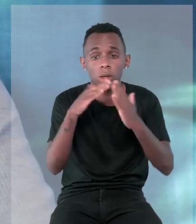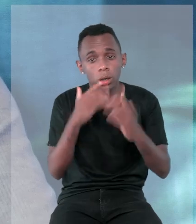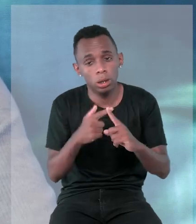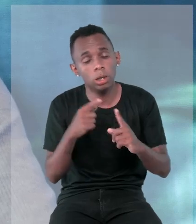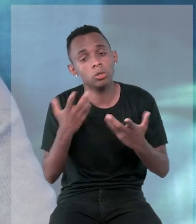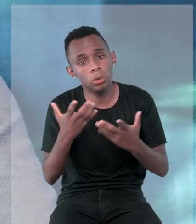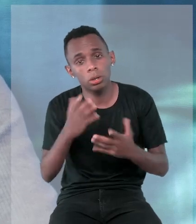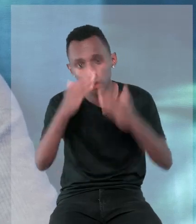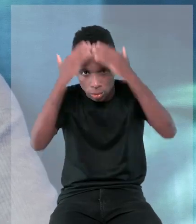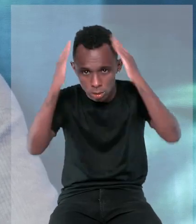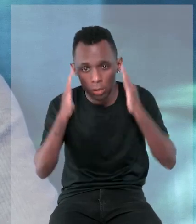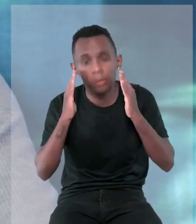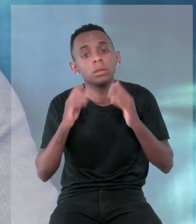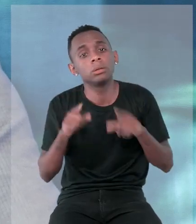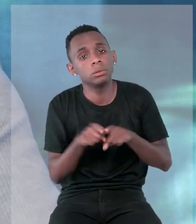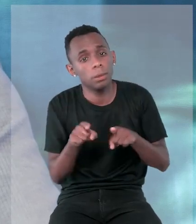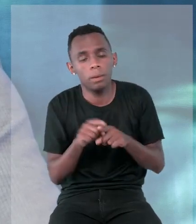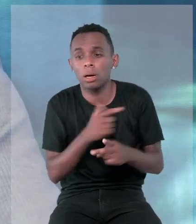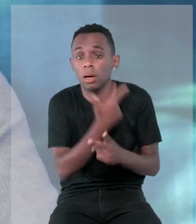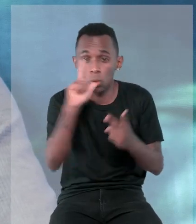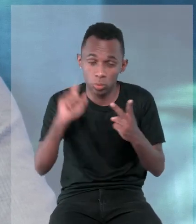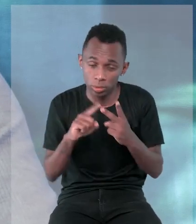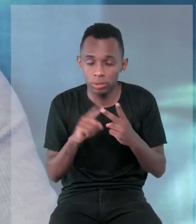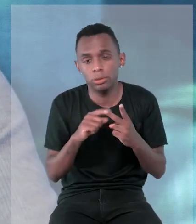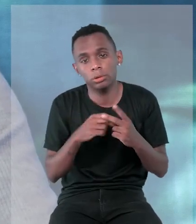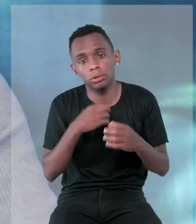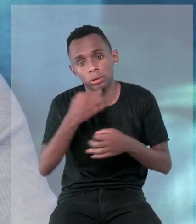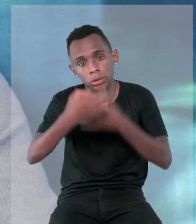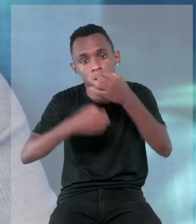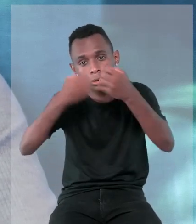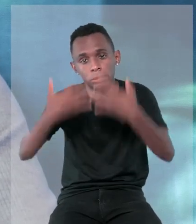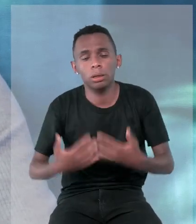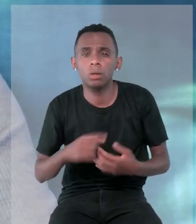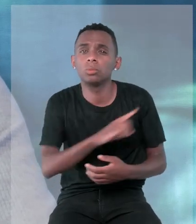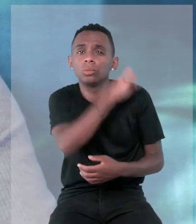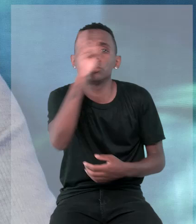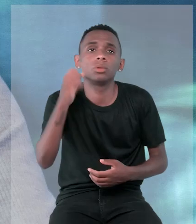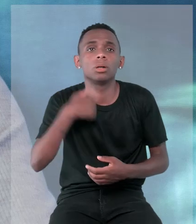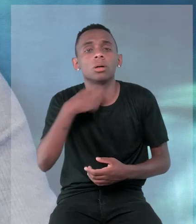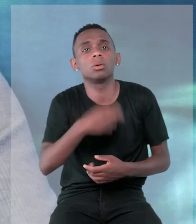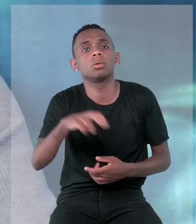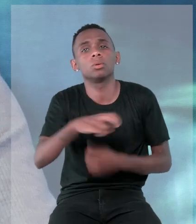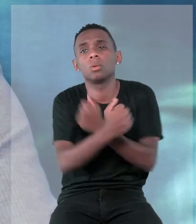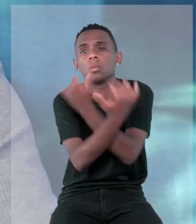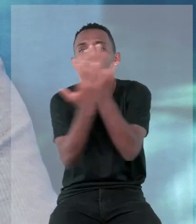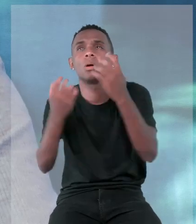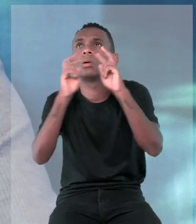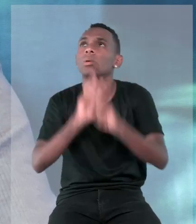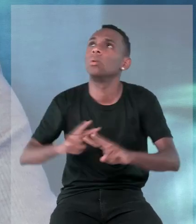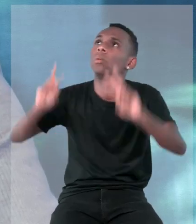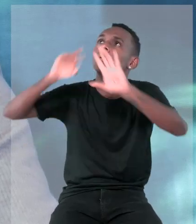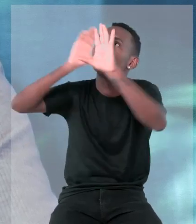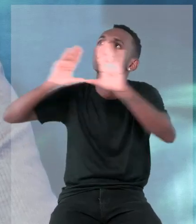ser também freira. A outra é o seguinte, um dia eu estava andando no meio da mata, olhei para o céu, vi